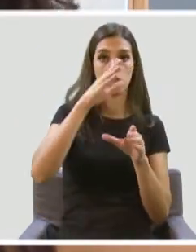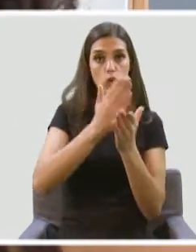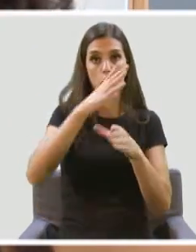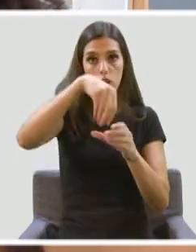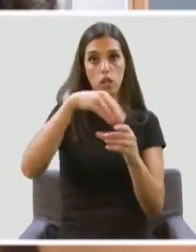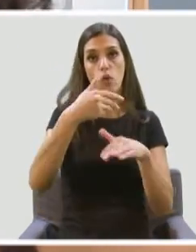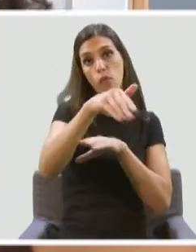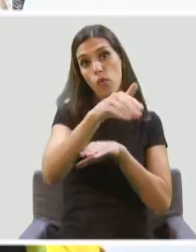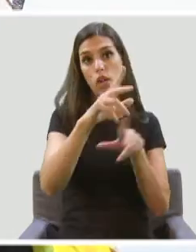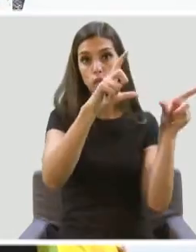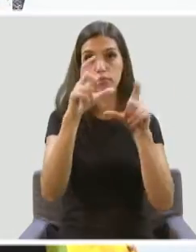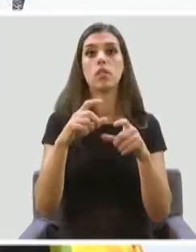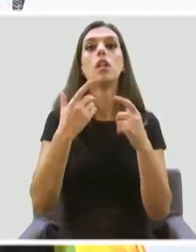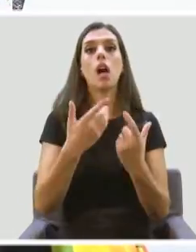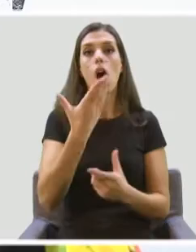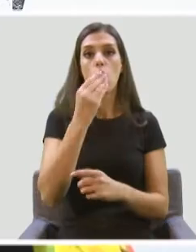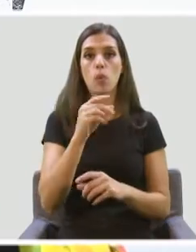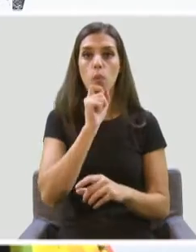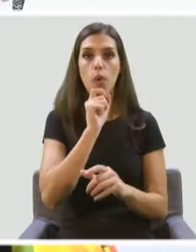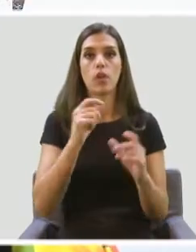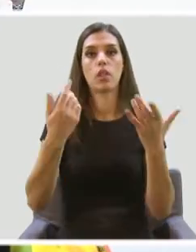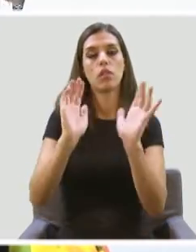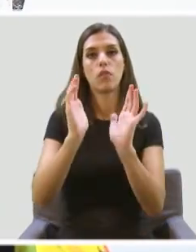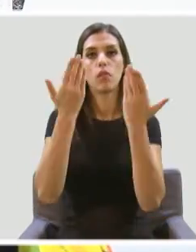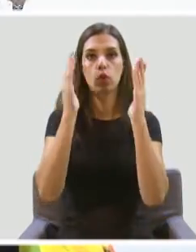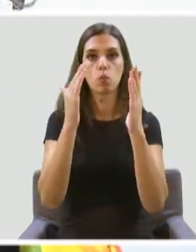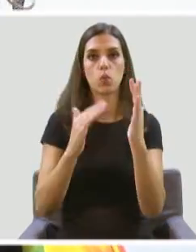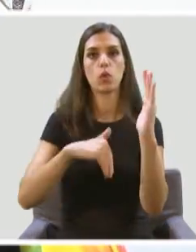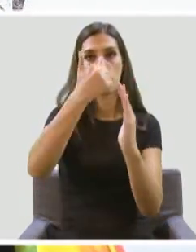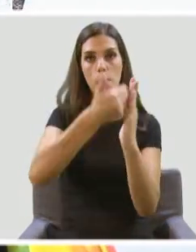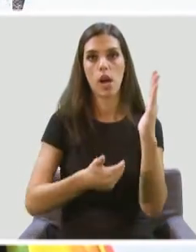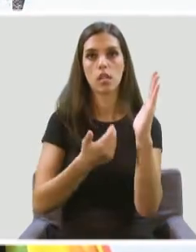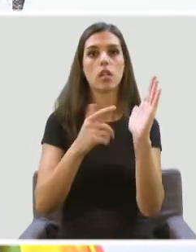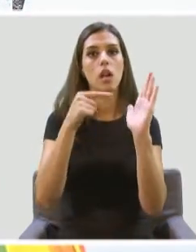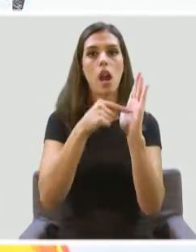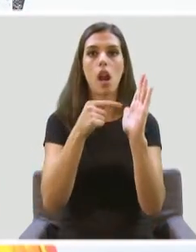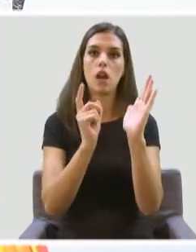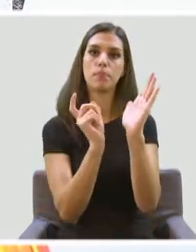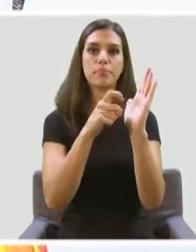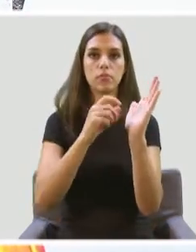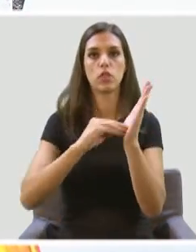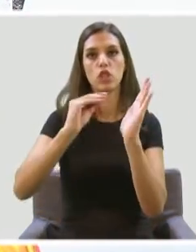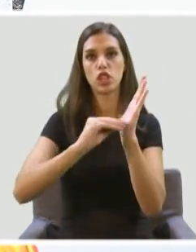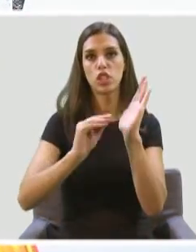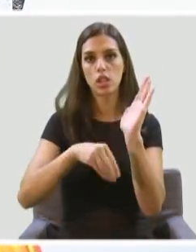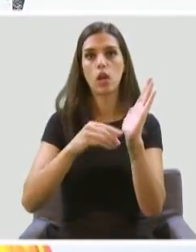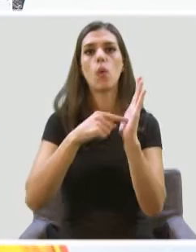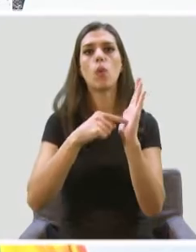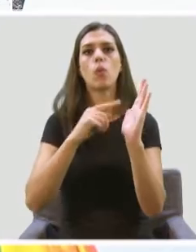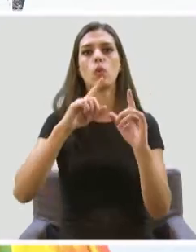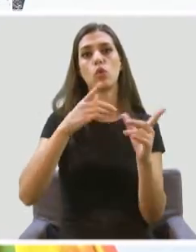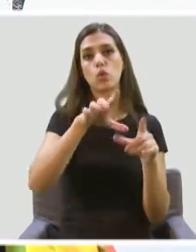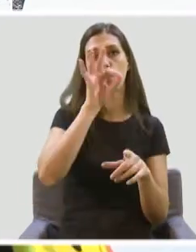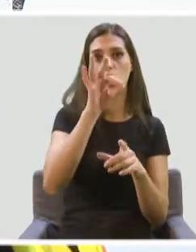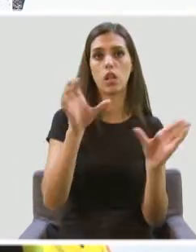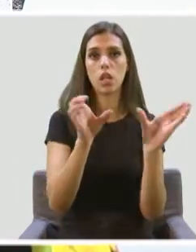dentro e fora da ESCS. Os alunos podem se inscrever na nossa página do Facebook. É só clicarem na folha de inscrição, escolhem uma